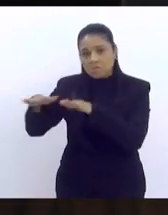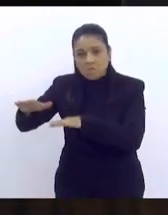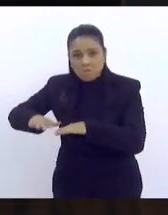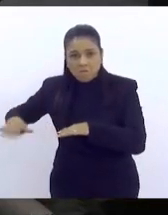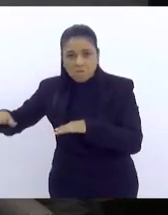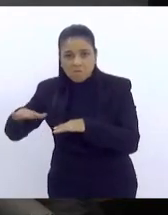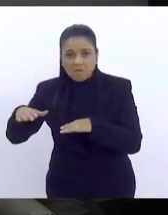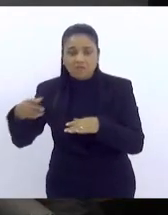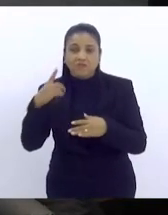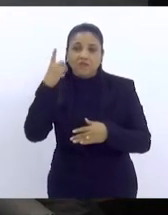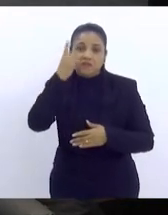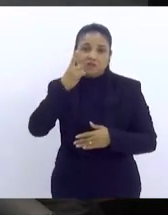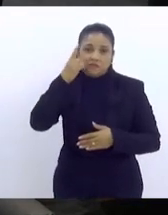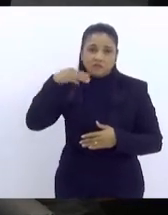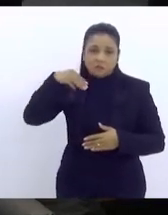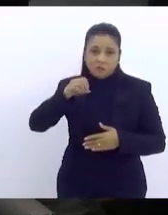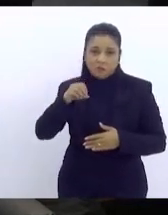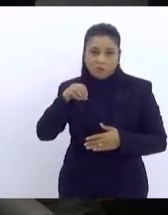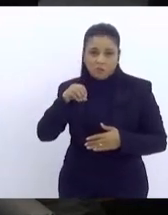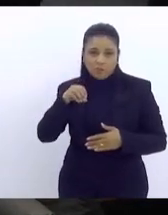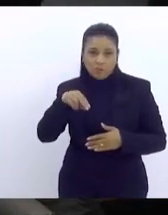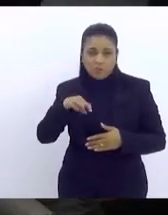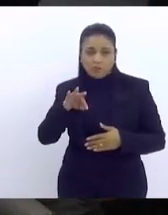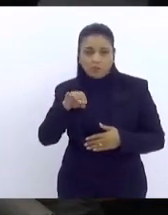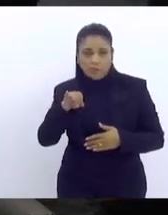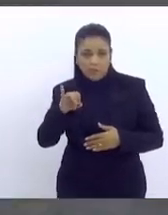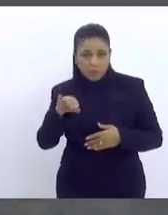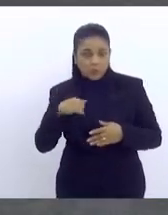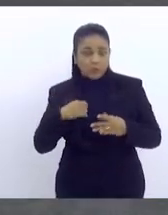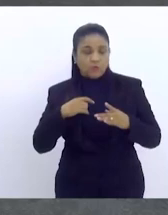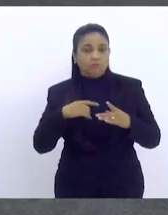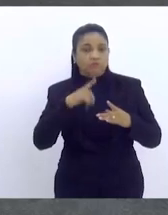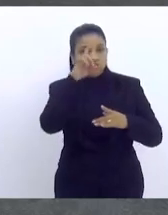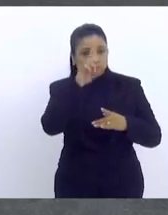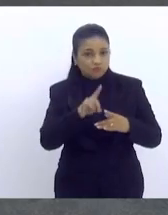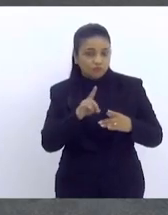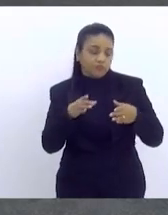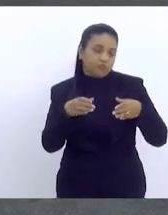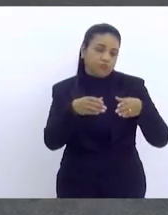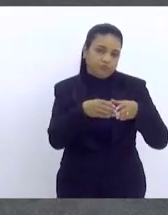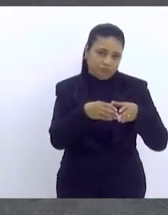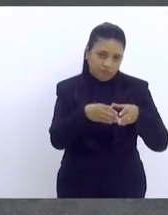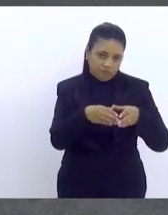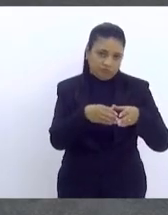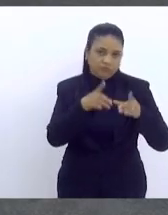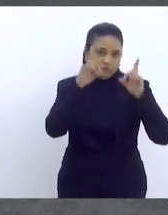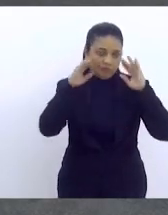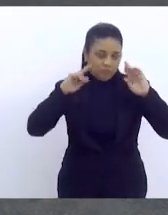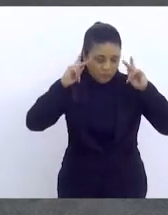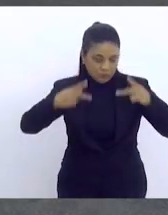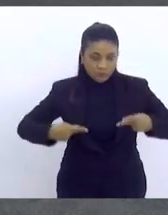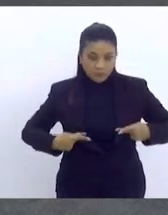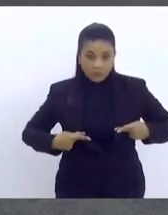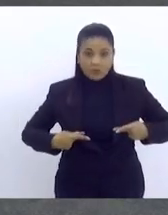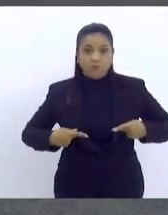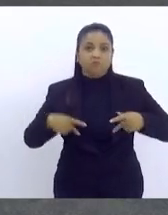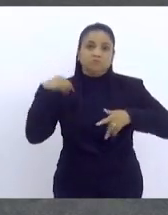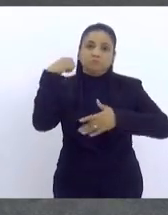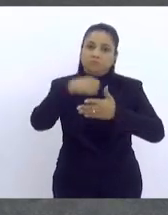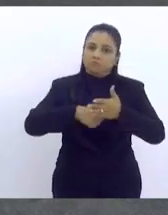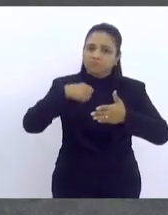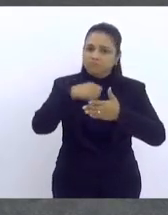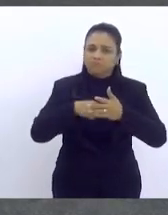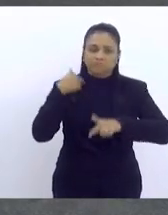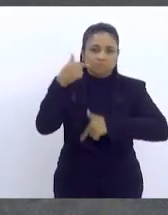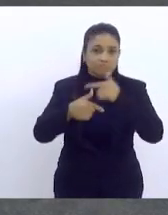é Nossa Comissão de Direitos Humanos aqui da casa ela trabalha ativamente para garantir Direitos Humanos de todos e de